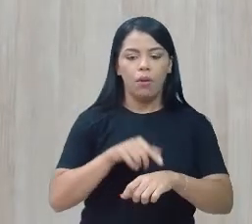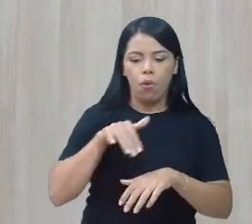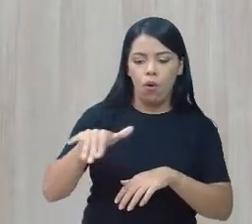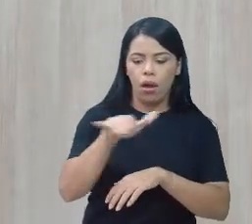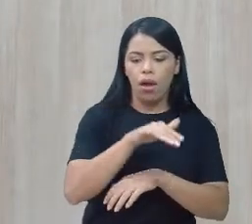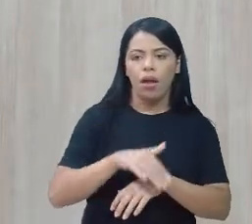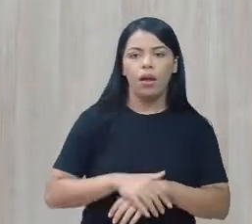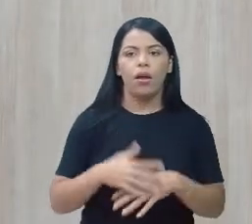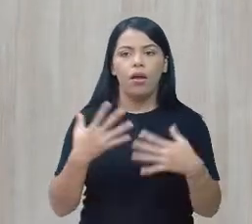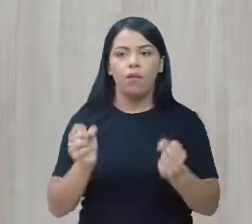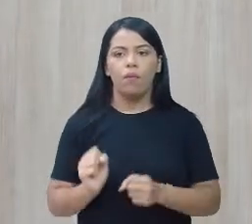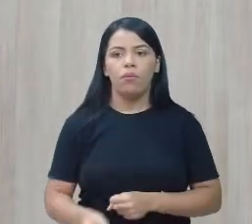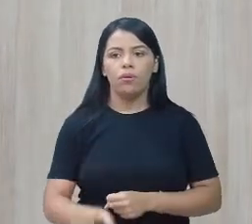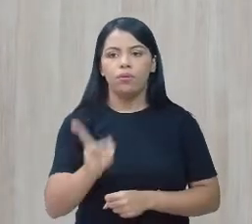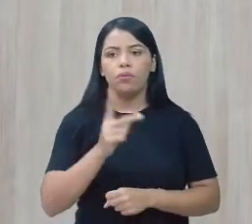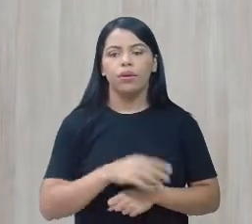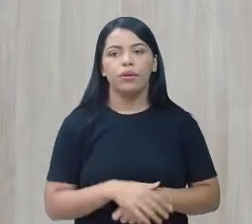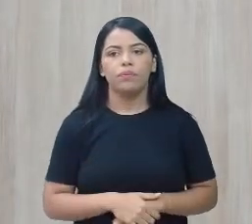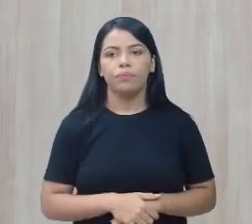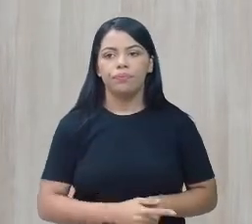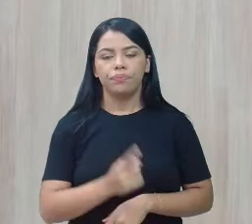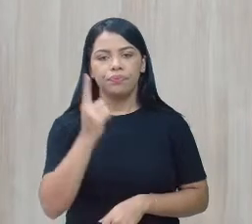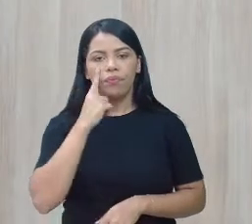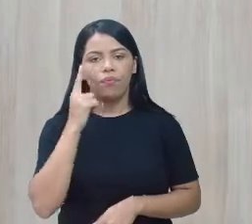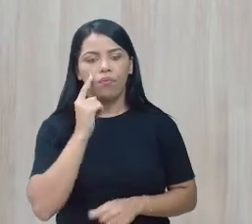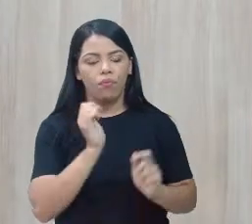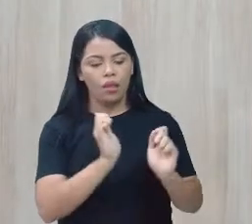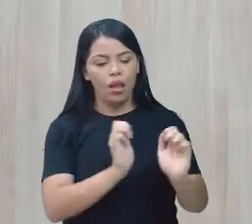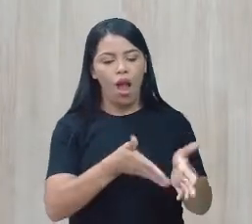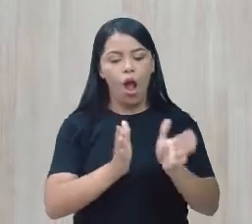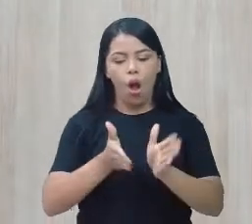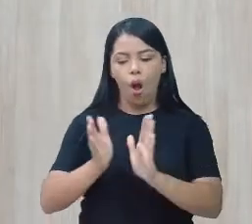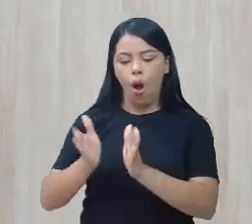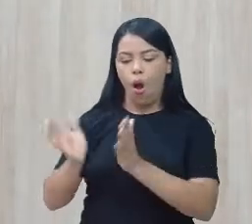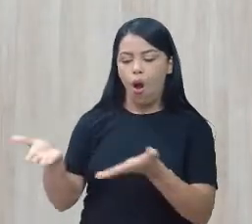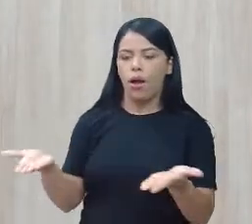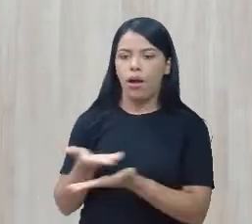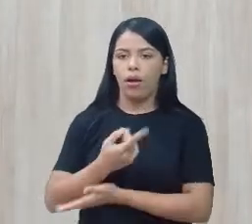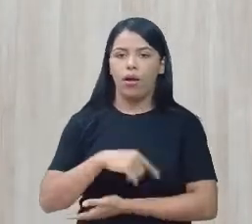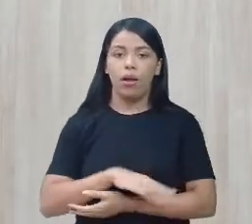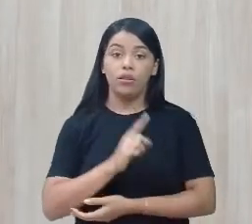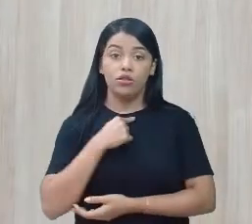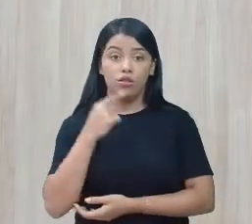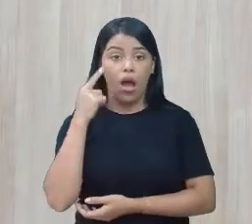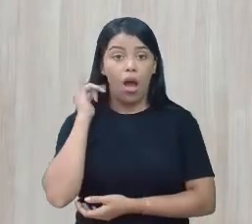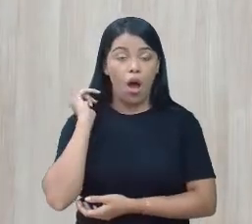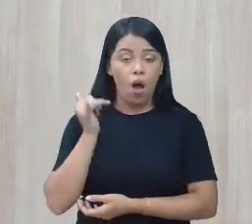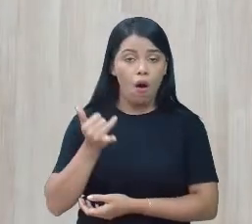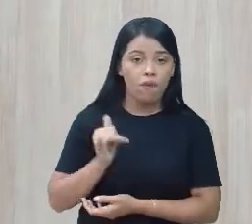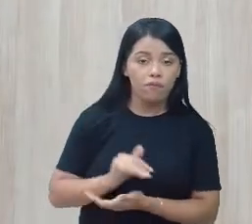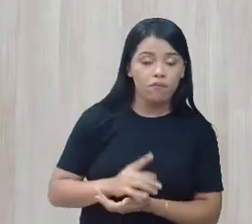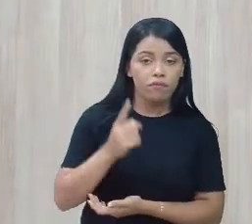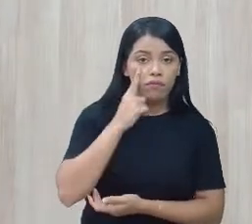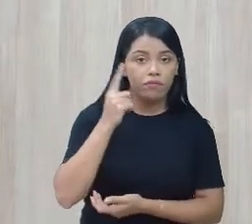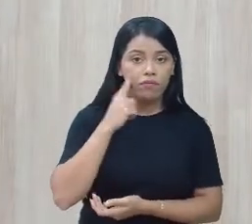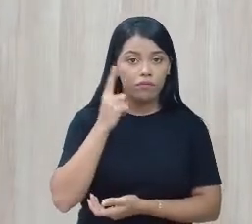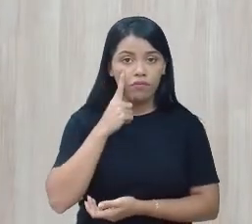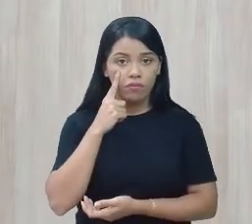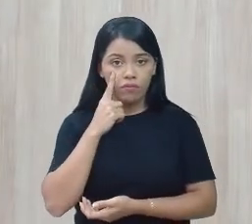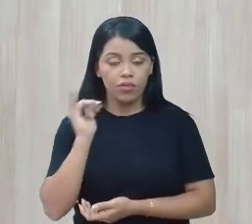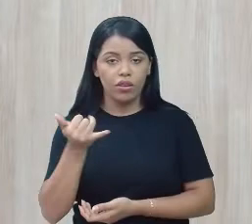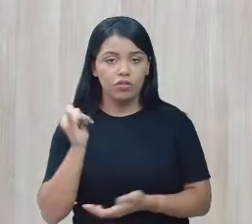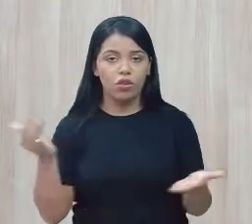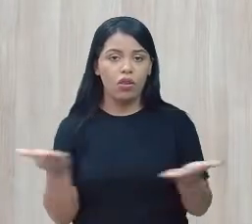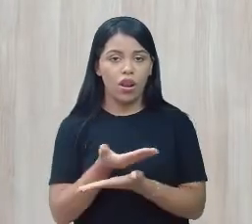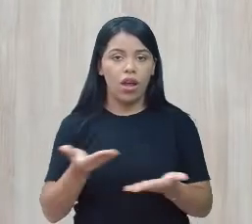diante. Vamos continuar? Ordem cronológica da Cinderela. Agora que a gente já escutou a história, que a Juliana já contou pra gente, vamos ver